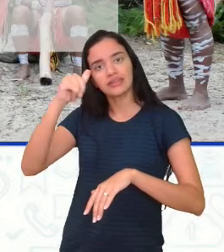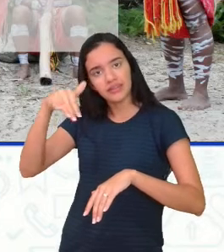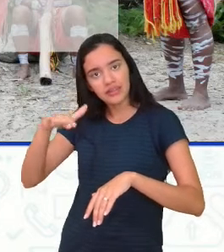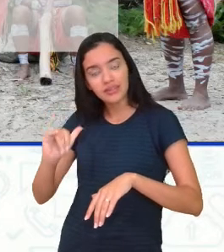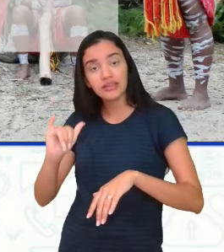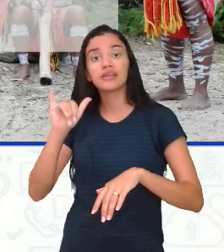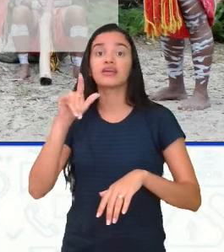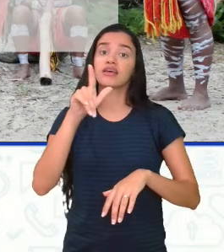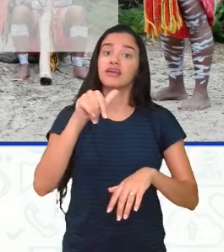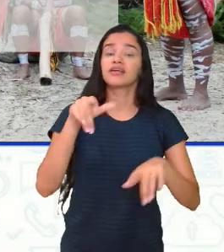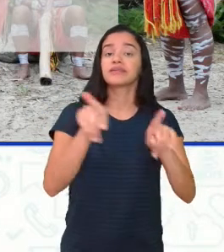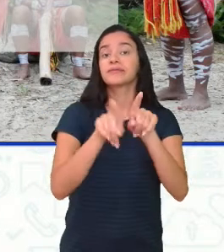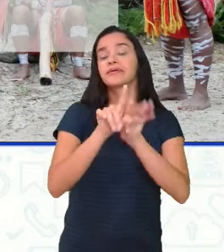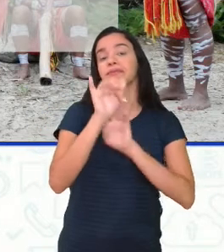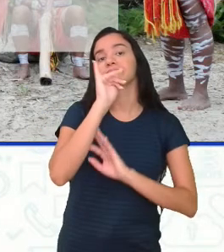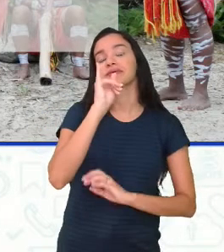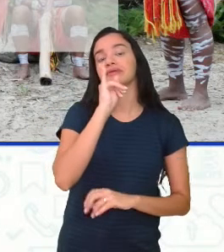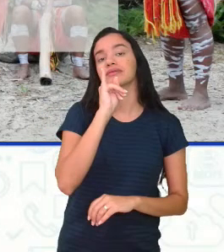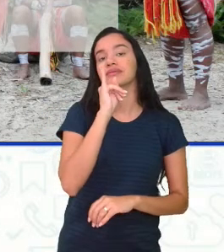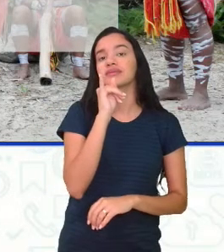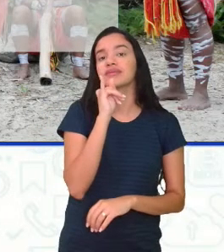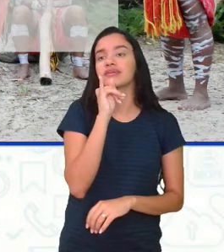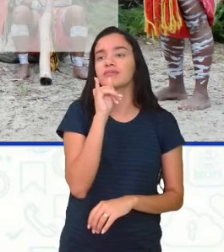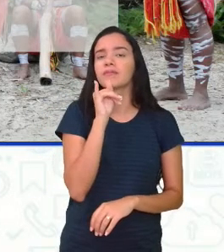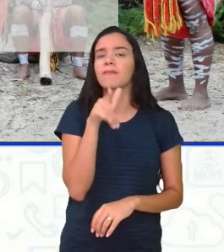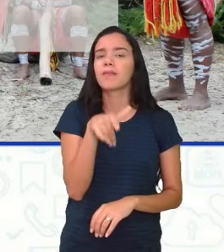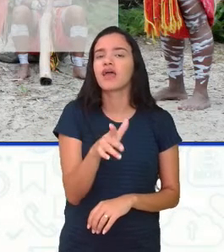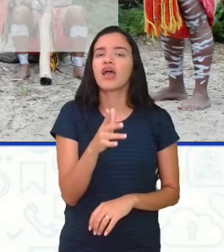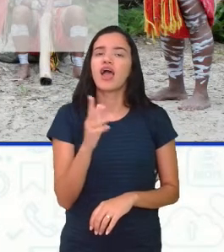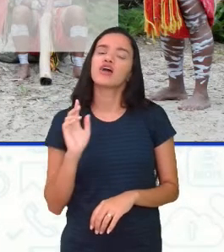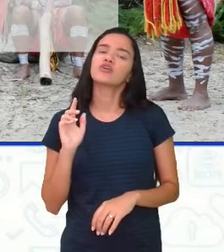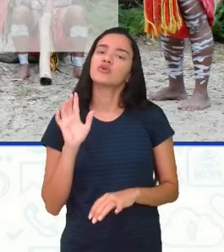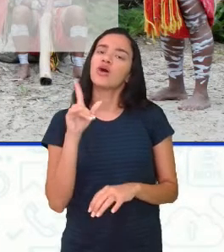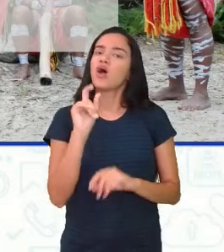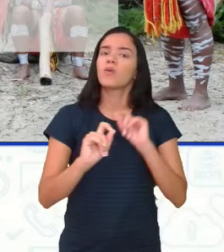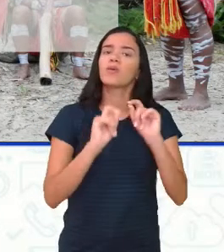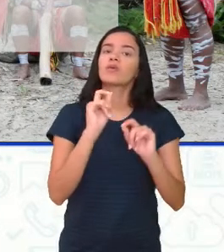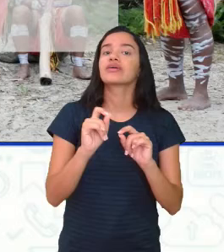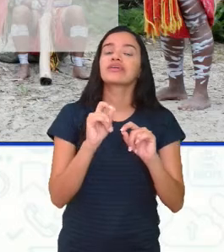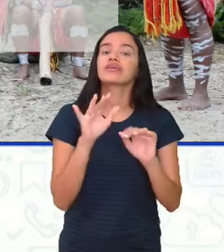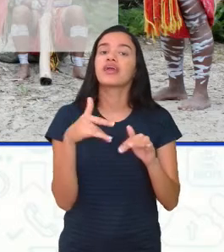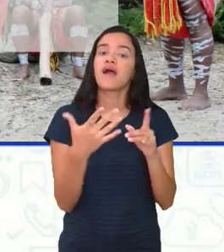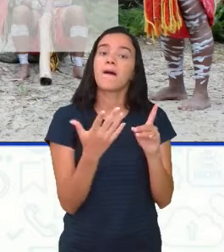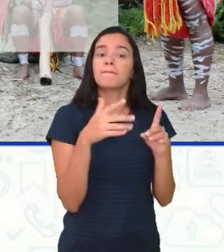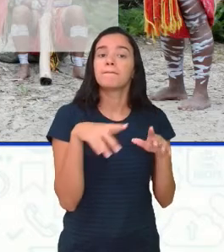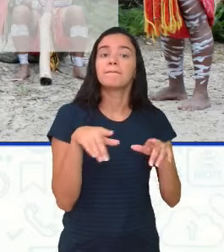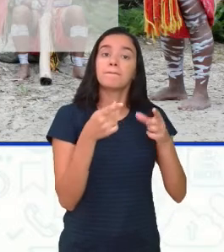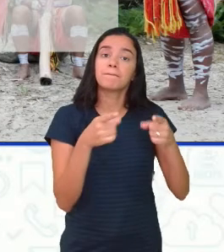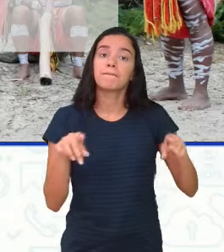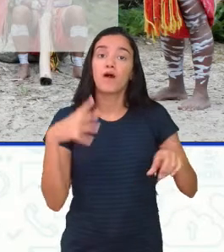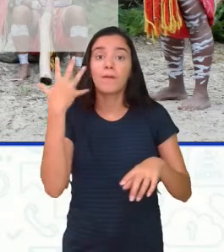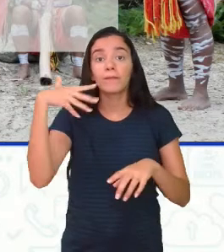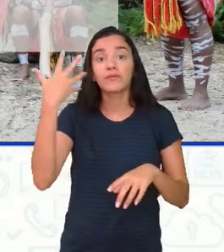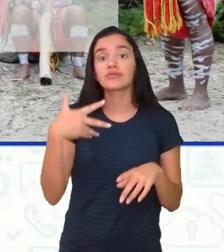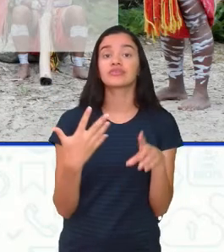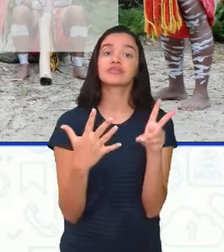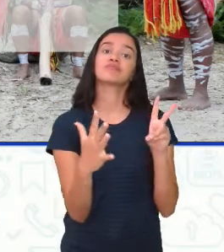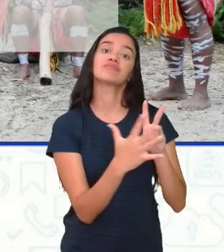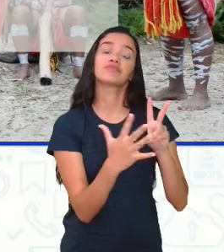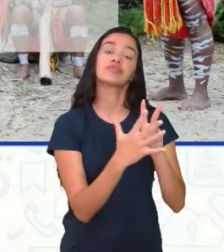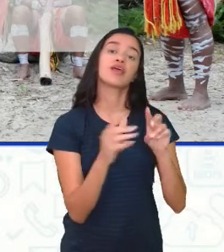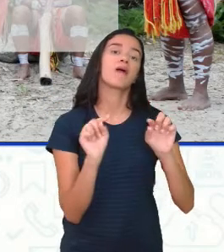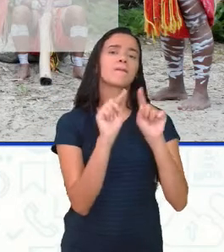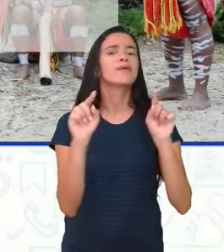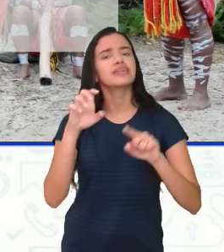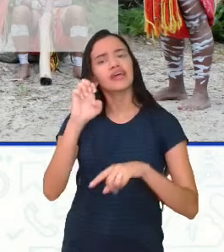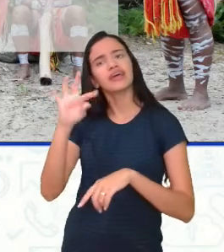mesmo. Por exemplo, um caso bem próximo da gente seria a música indígena, tá? Mas ela é étnica, por